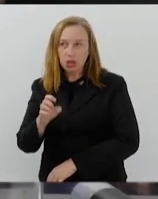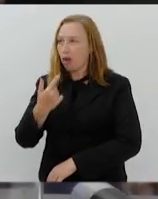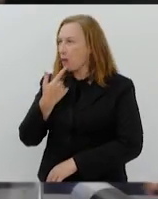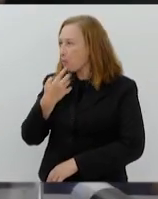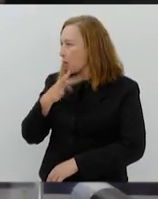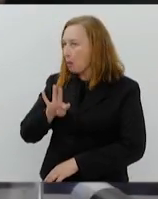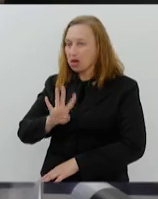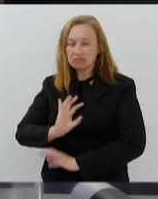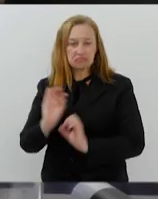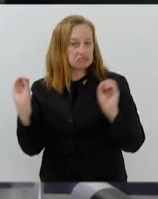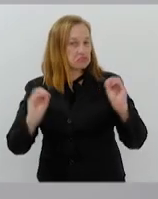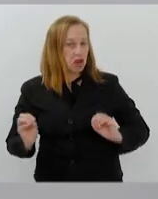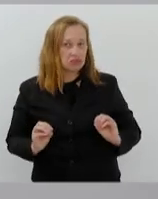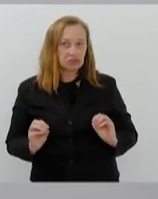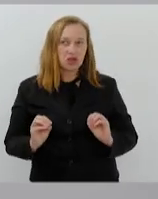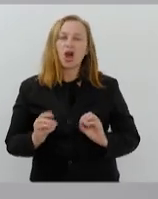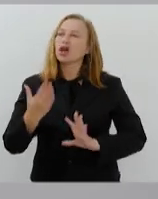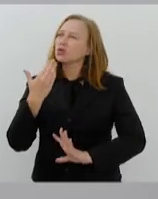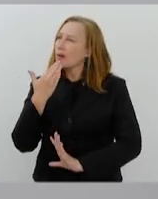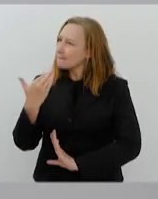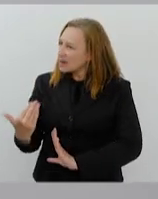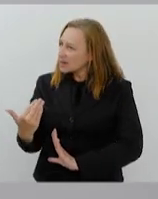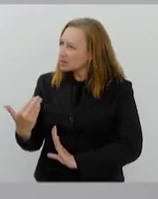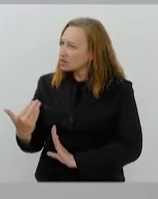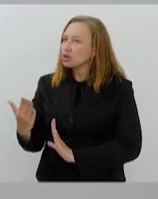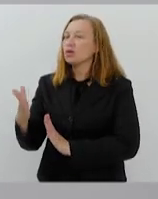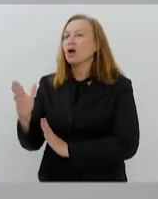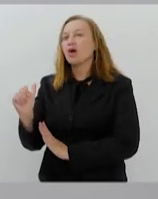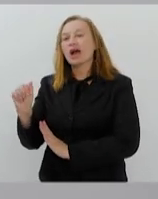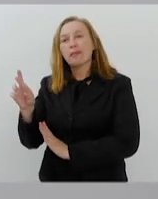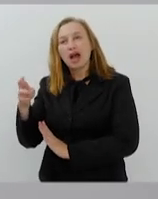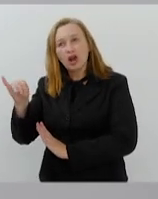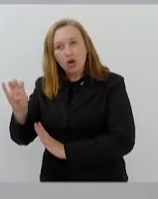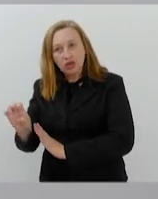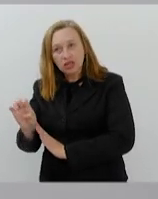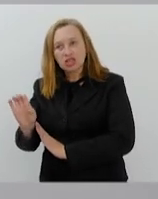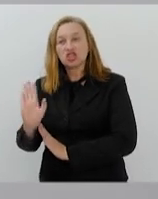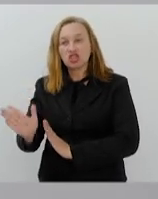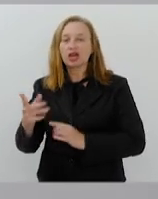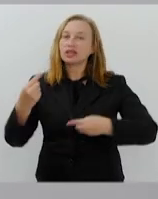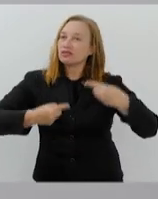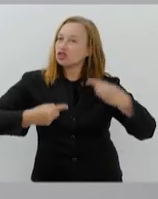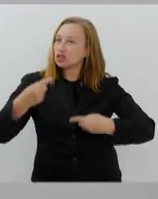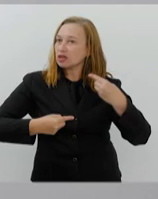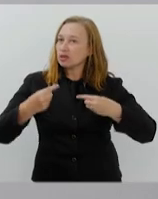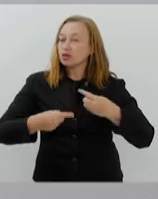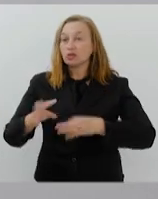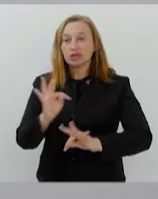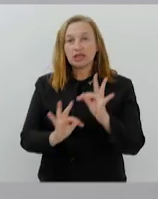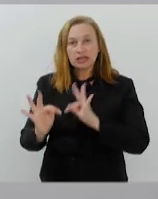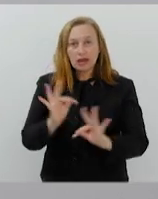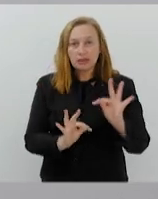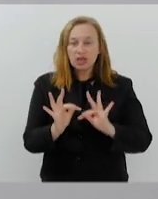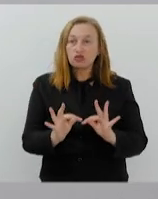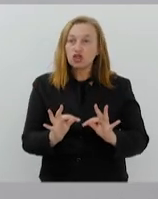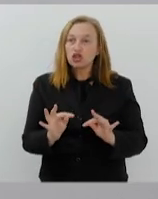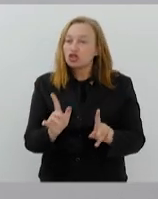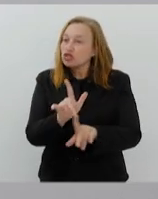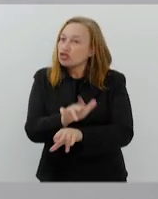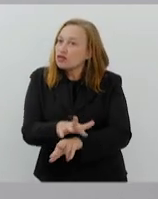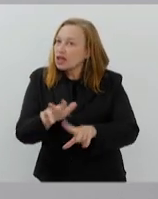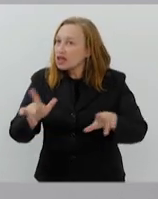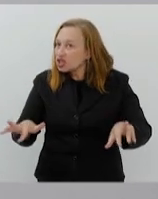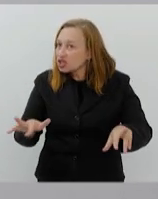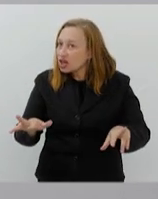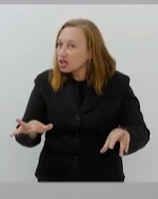conhecimento tá a senhora pediu ao camarote já que a senhora tava dialogando e deve ter tido um tratamento diferenciado por talvez ser o